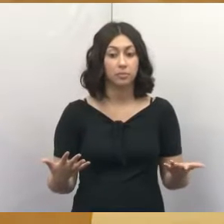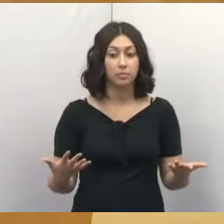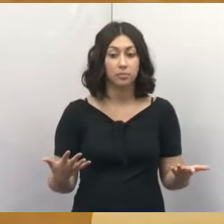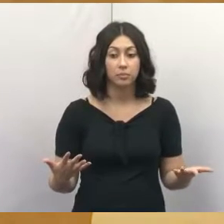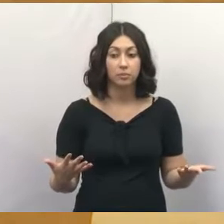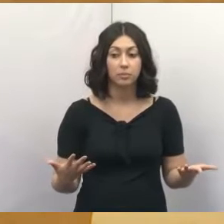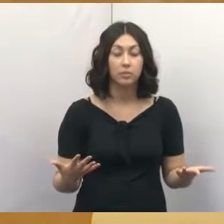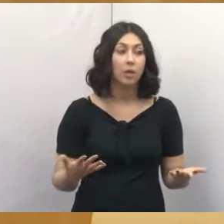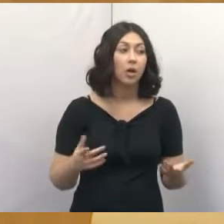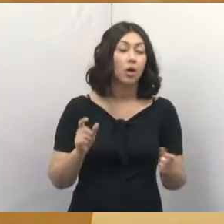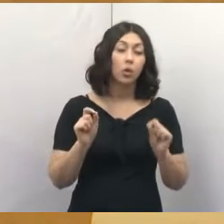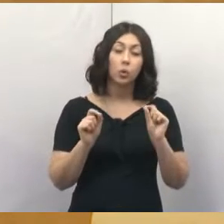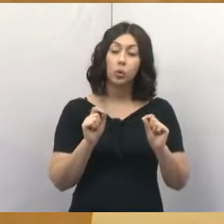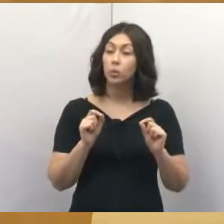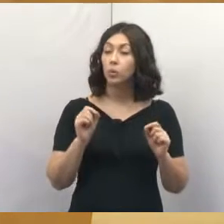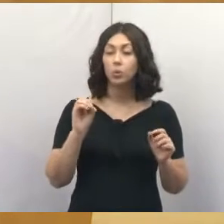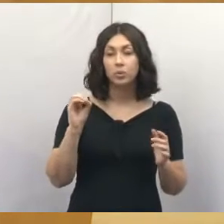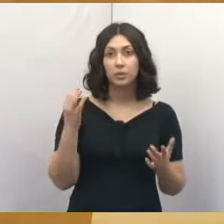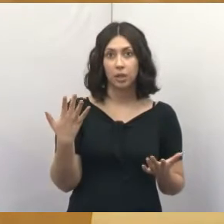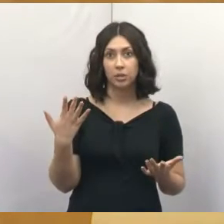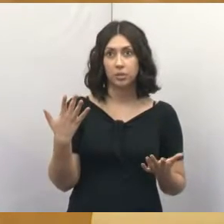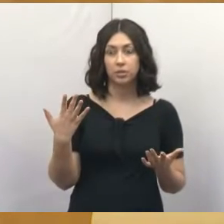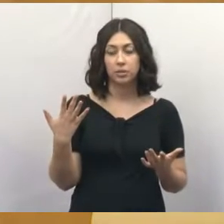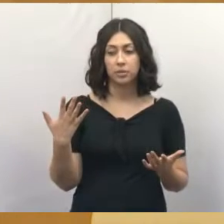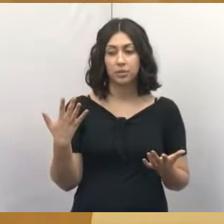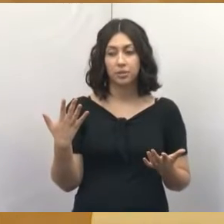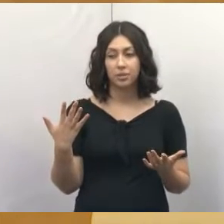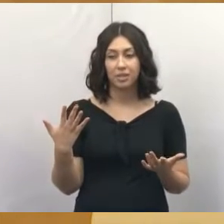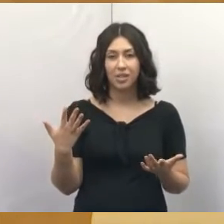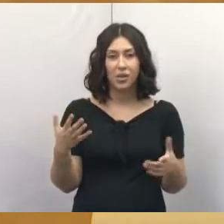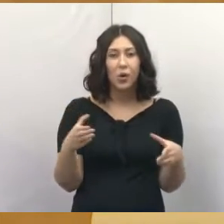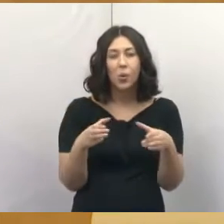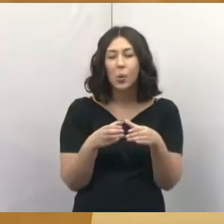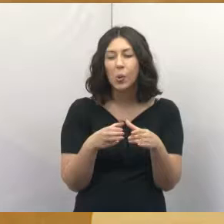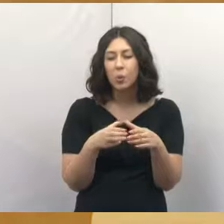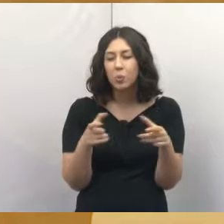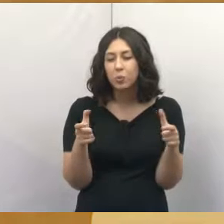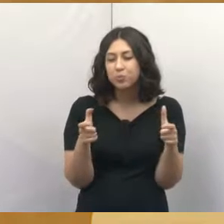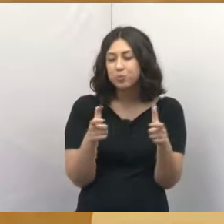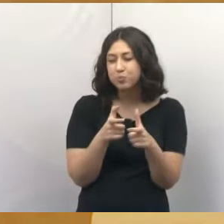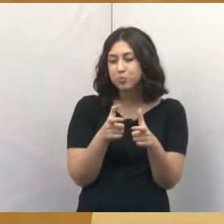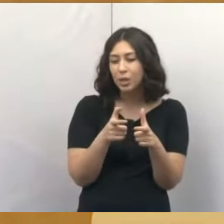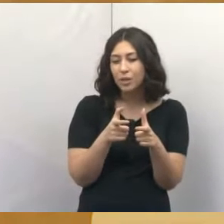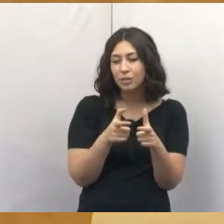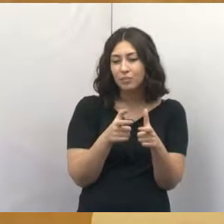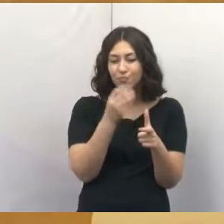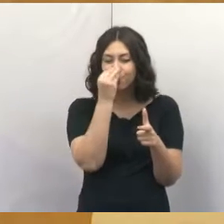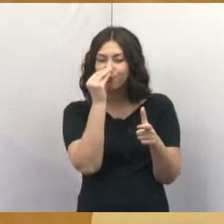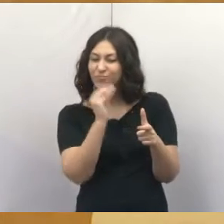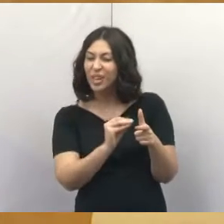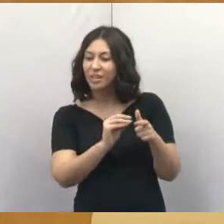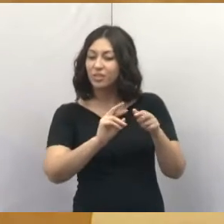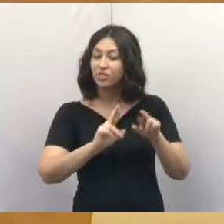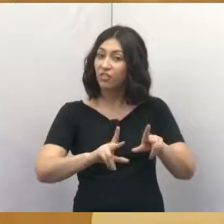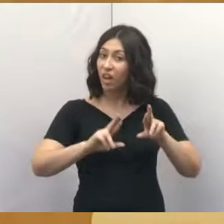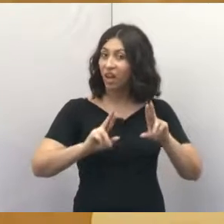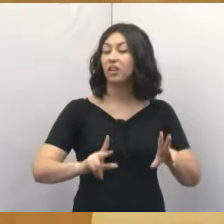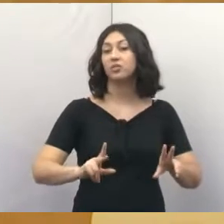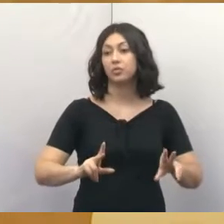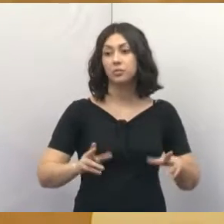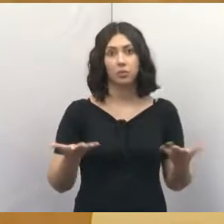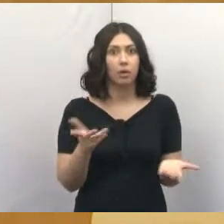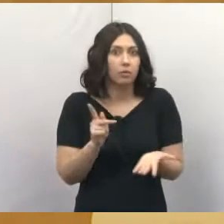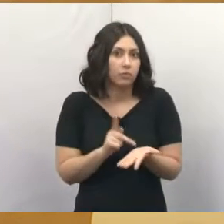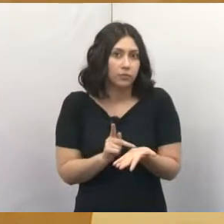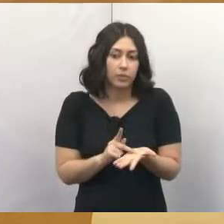isso faz com que você trate as minorias de forma diferenciada. Essa